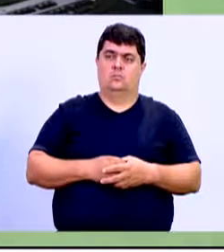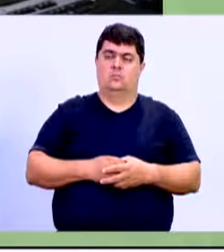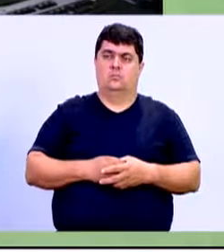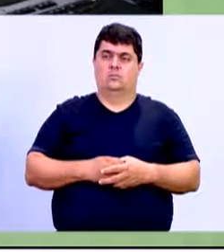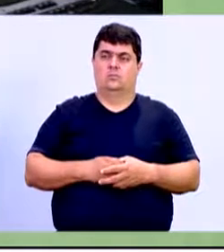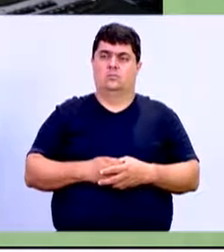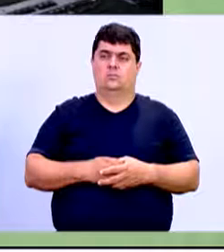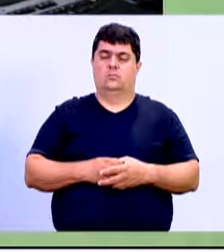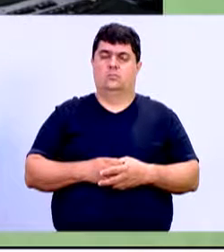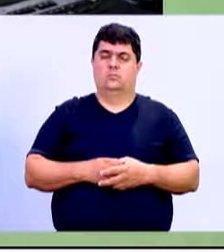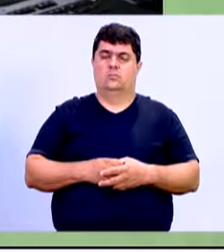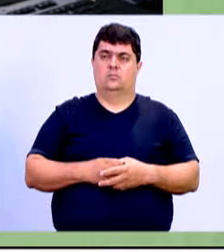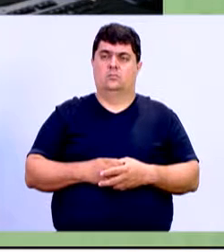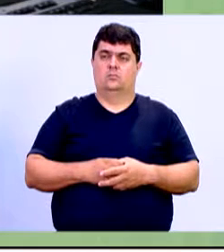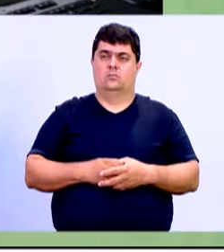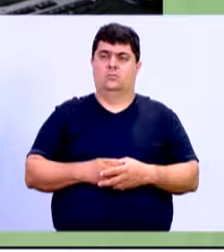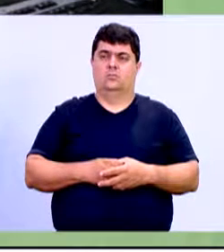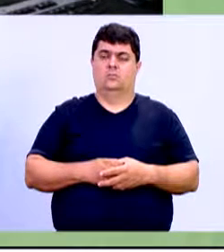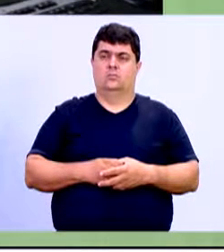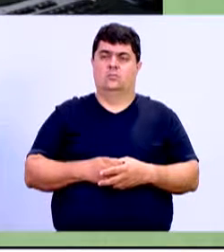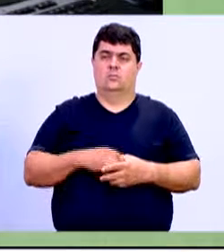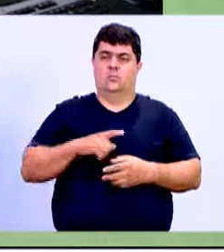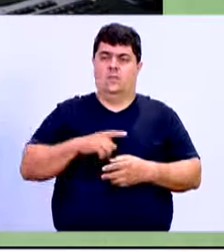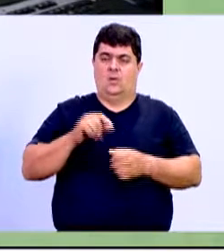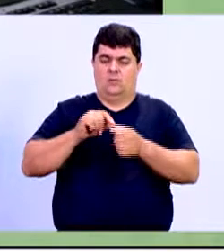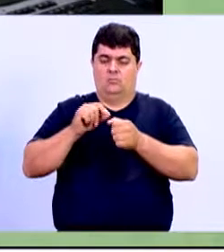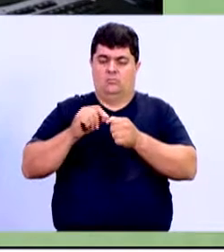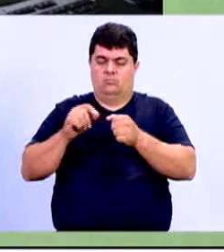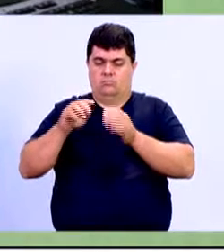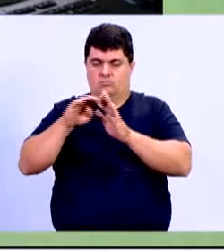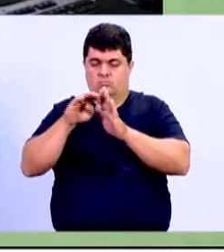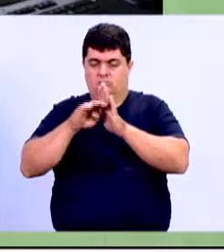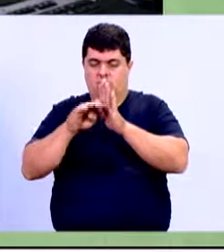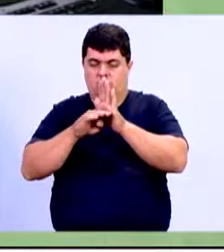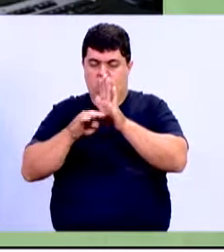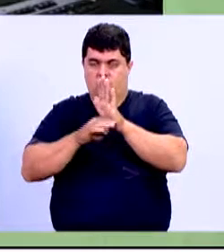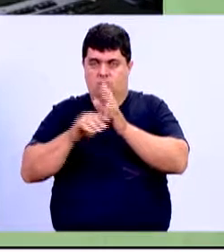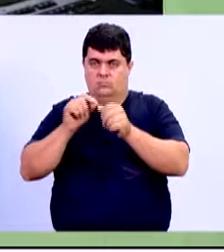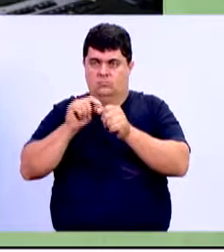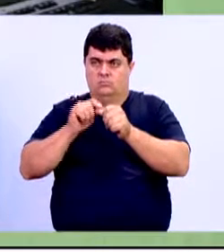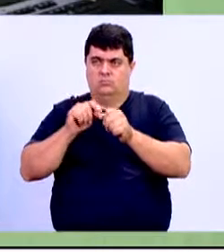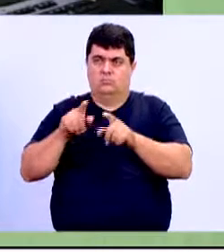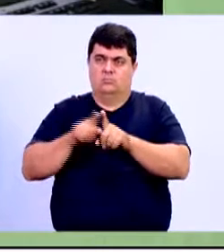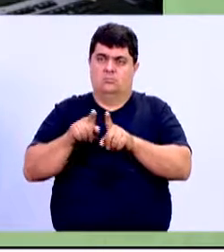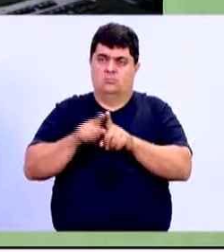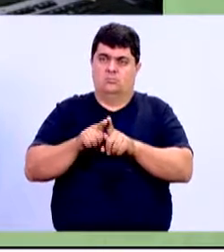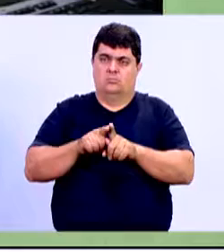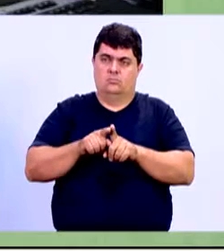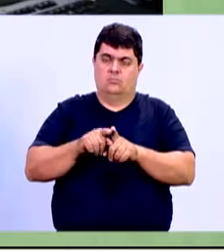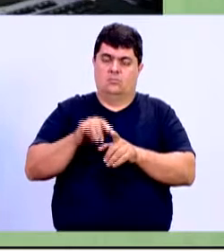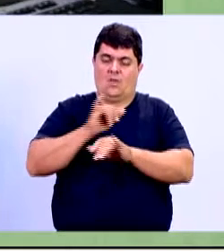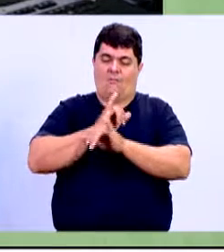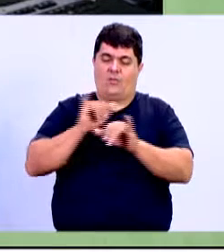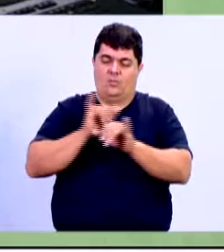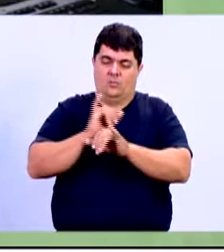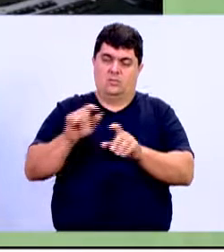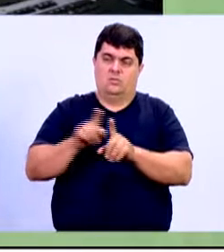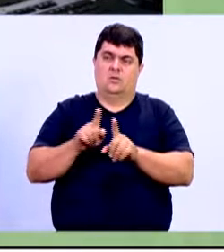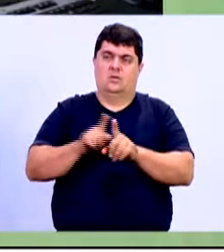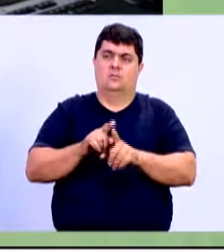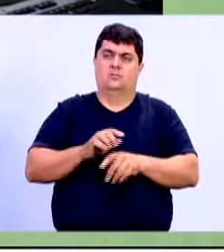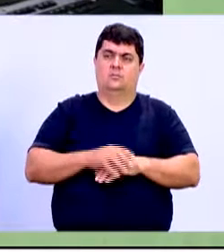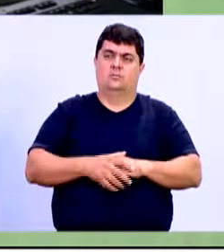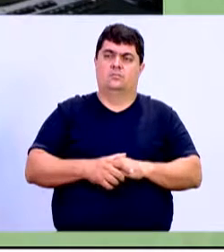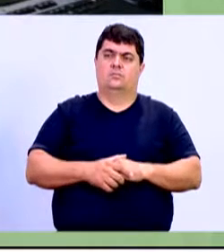abaixo dela, que é a divisão de desenvolvimento e a divisão de informação.